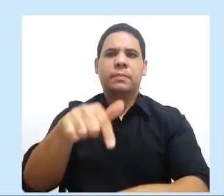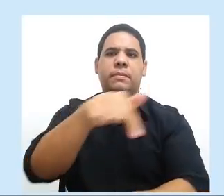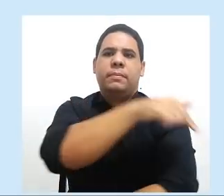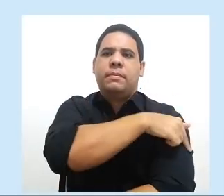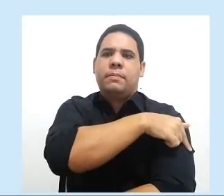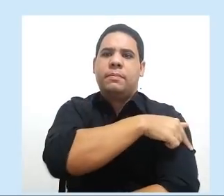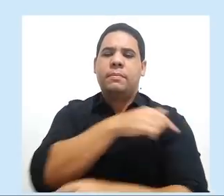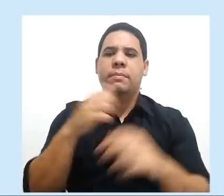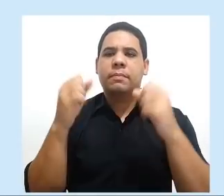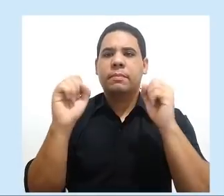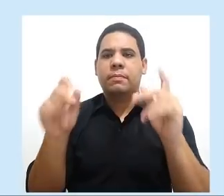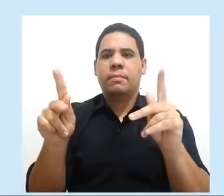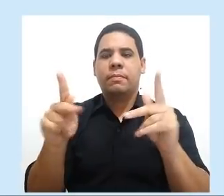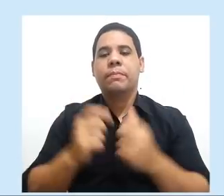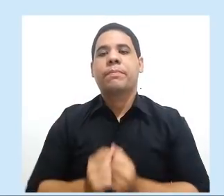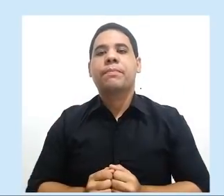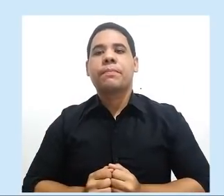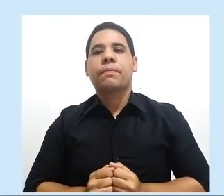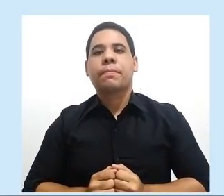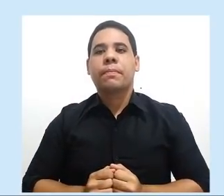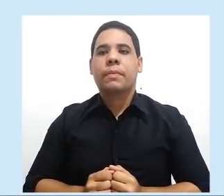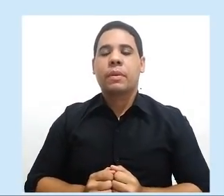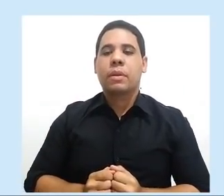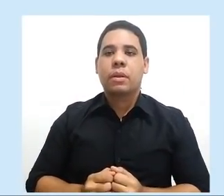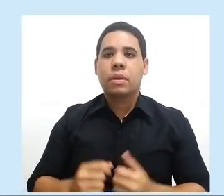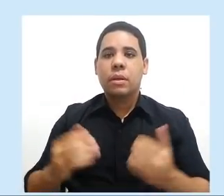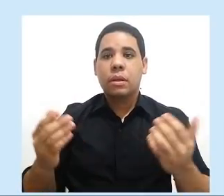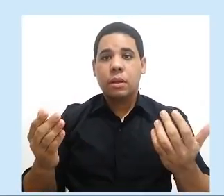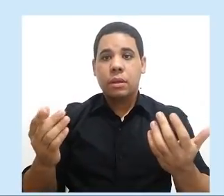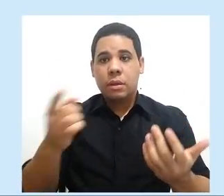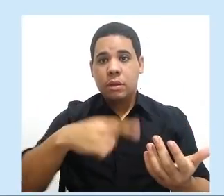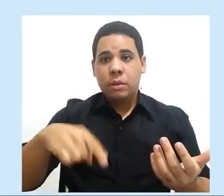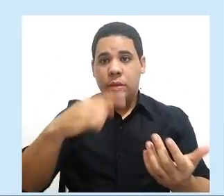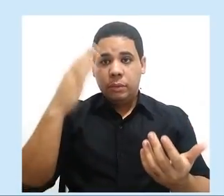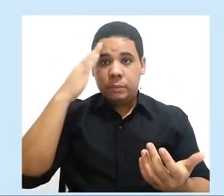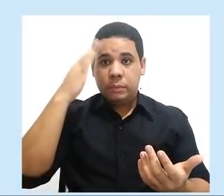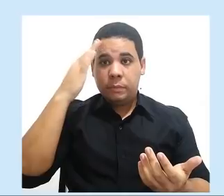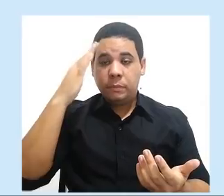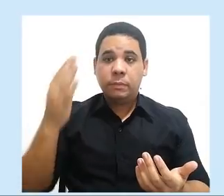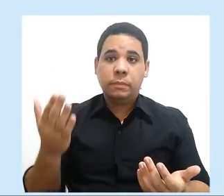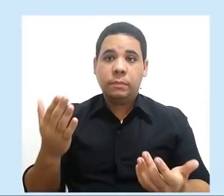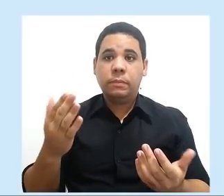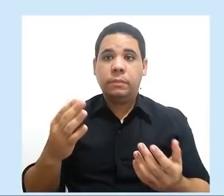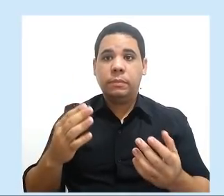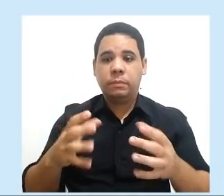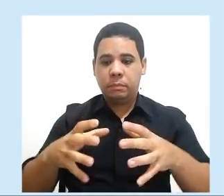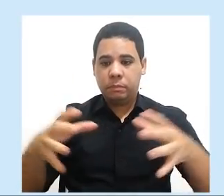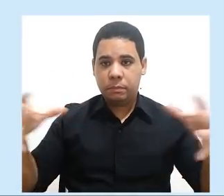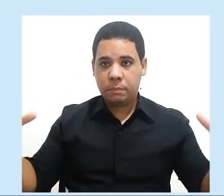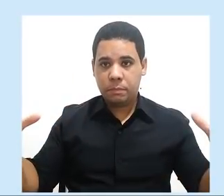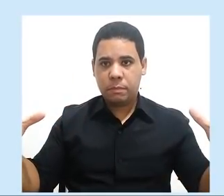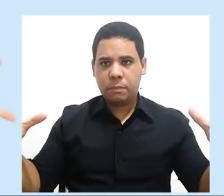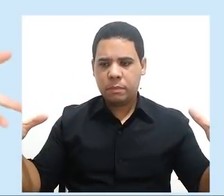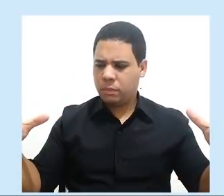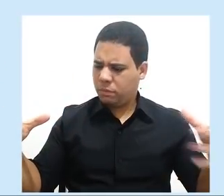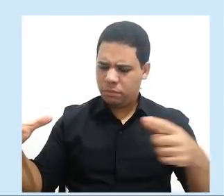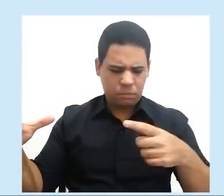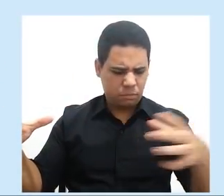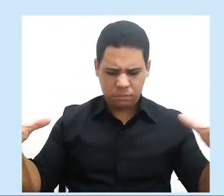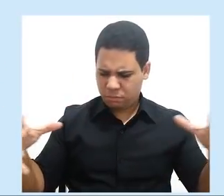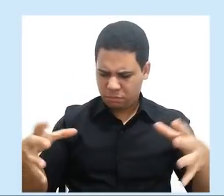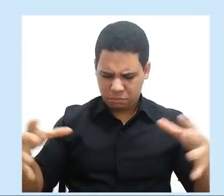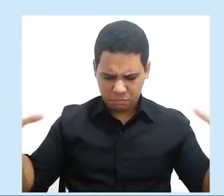rapaziada do sétimo ano. Veja o seguinte, iremos entender grandezas e medida. O que é grandeza